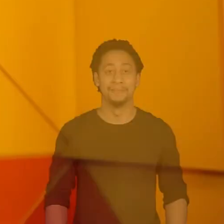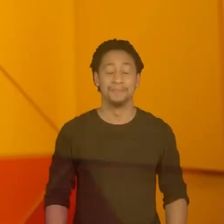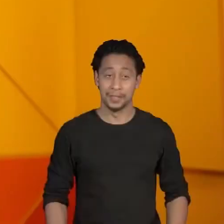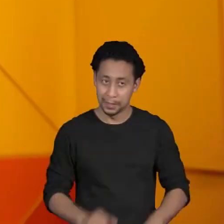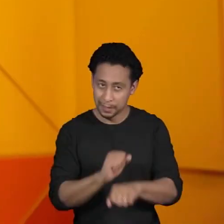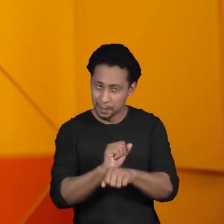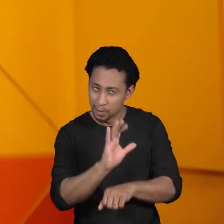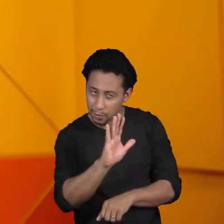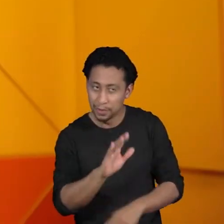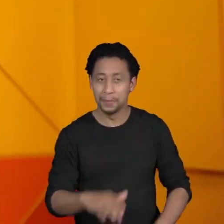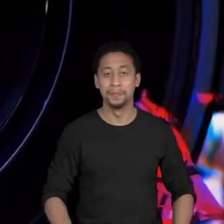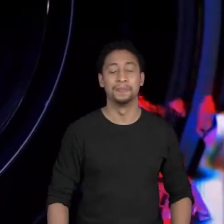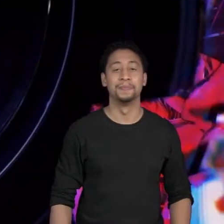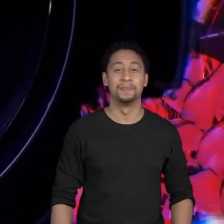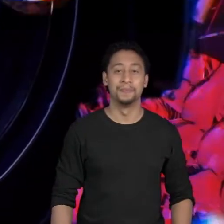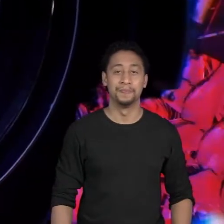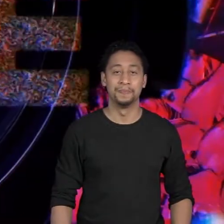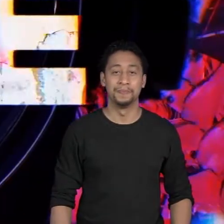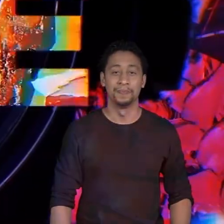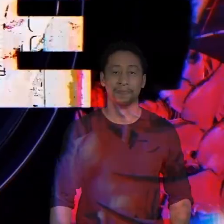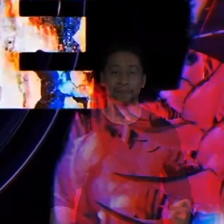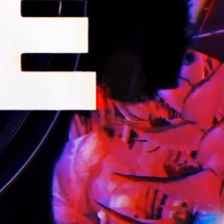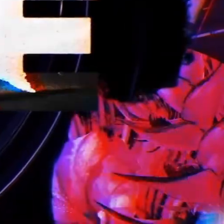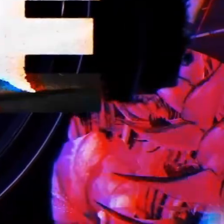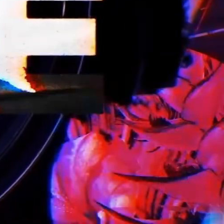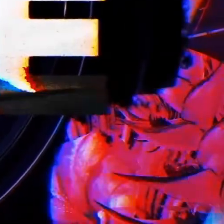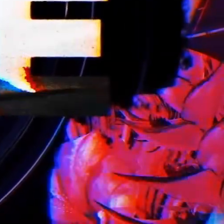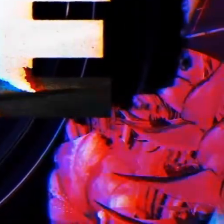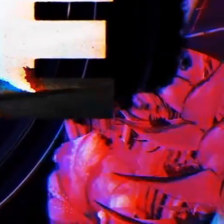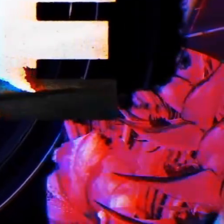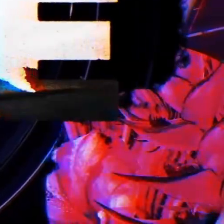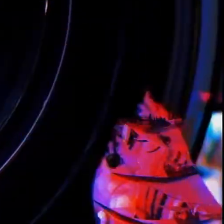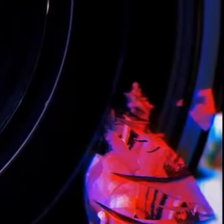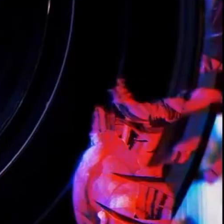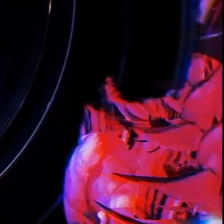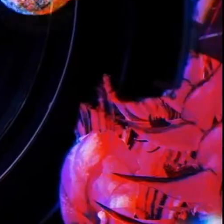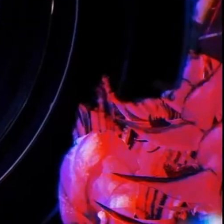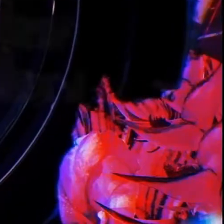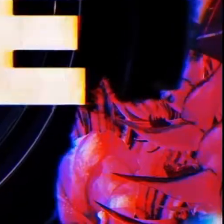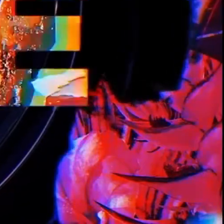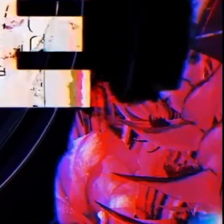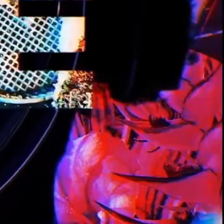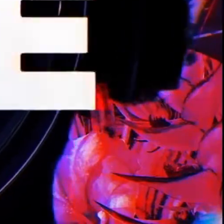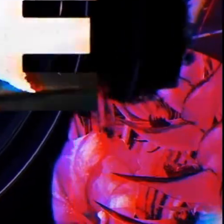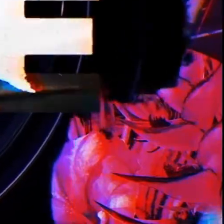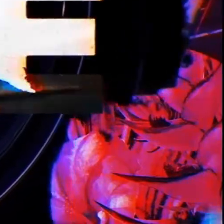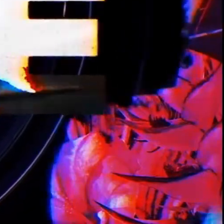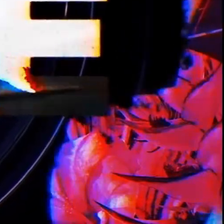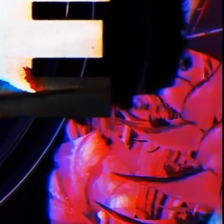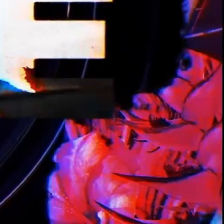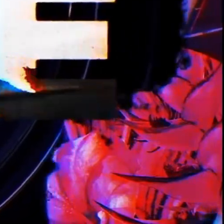mundo que participa das festividades, da nossa comunidade.